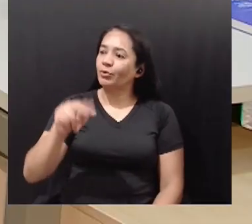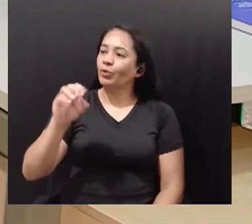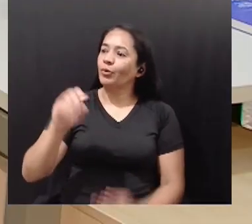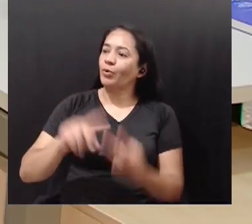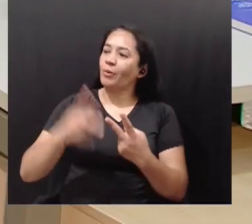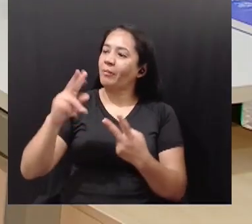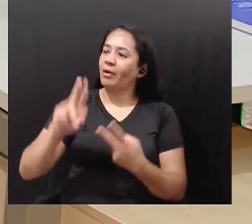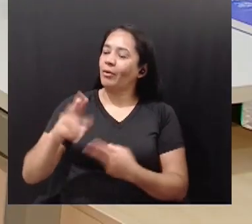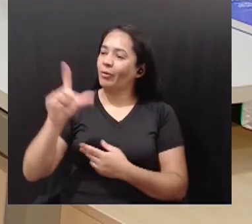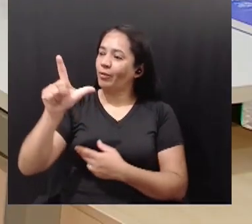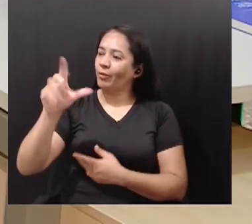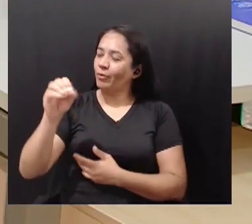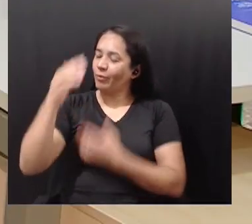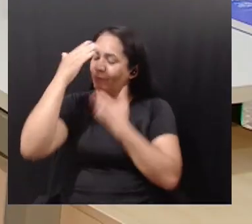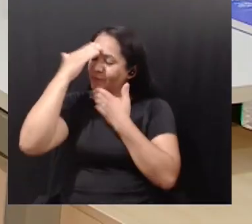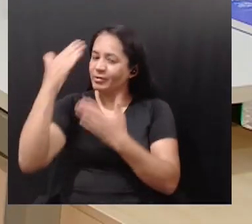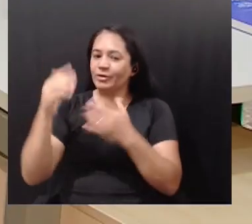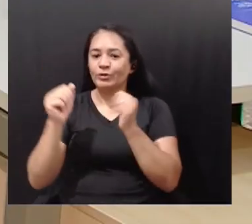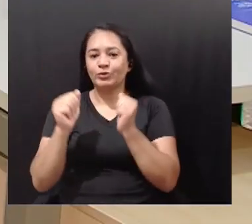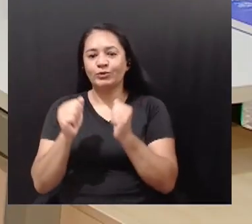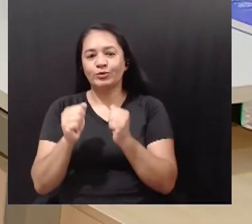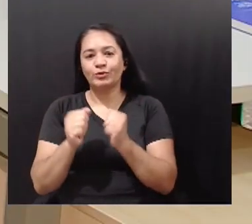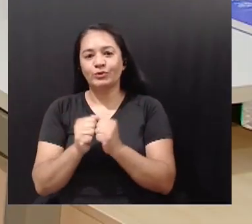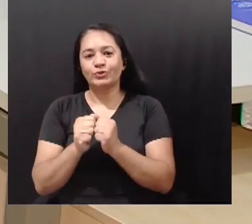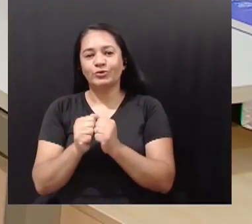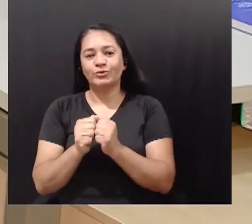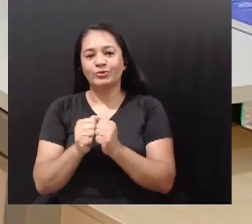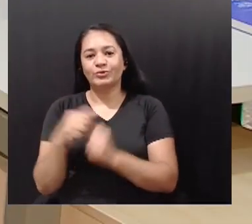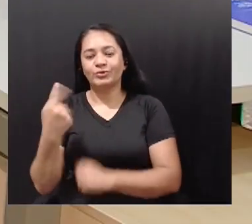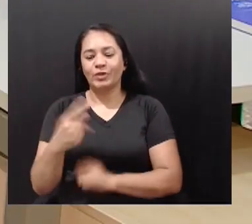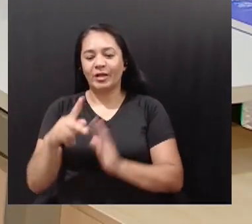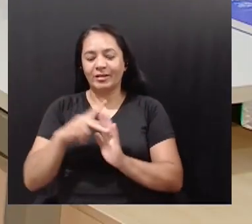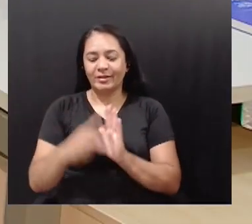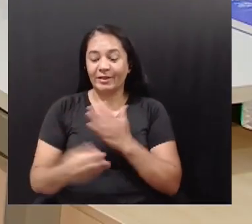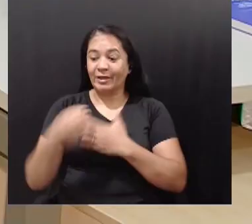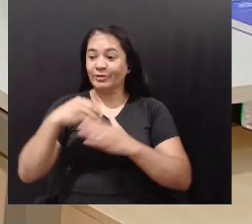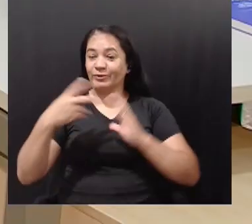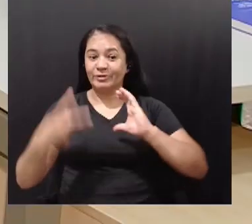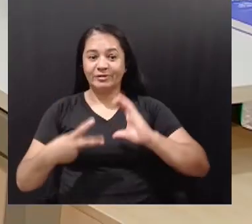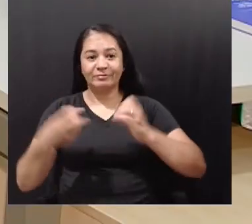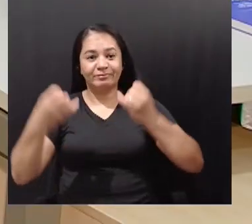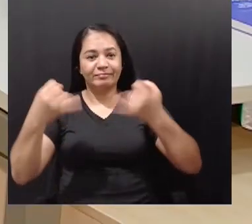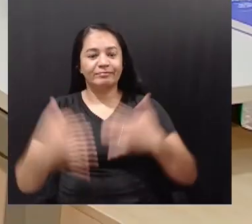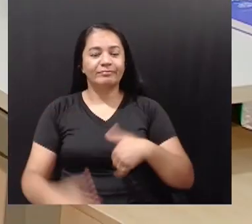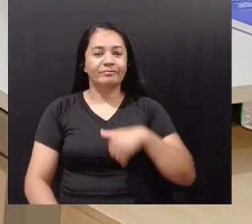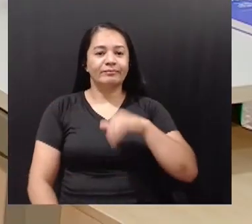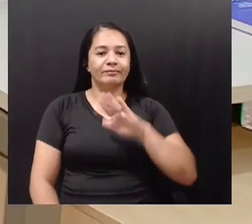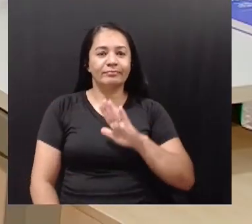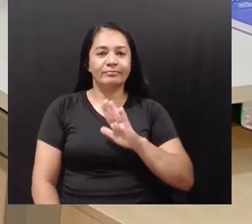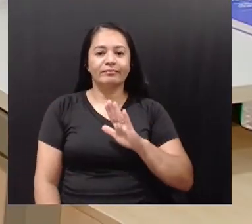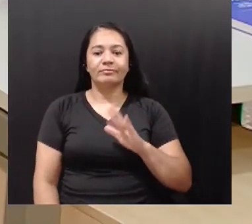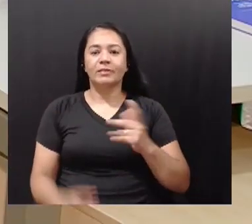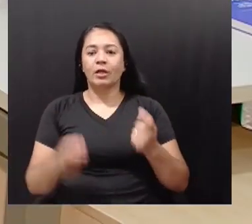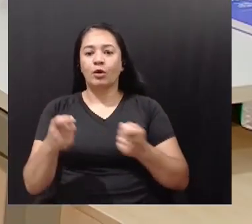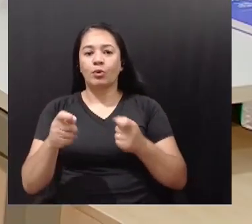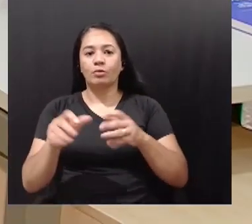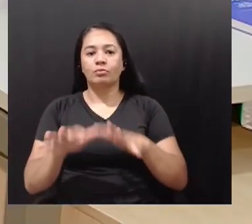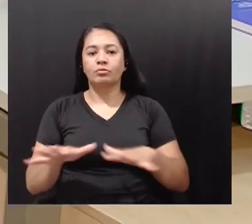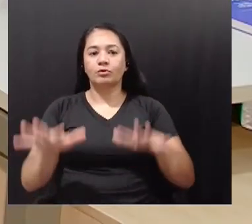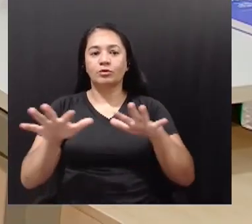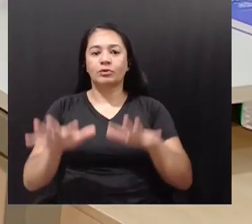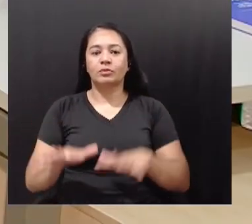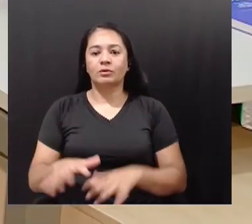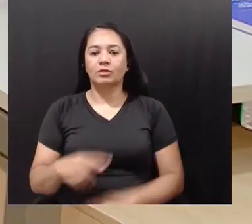de vocês de poderem ter vindo aqui no Por Dentro da Câmara, contar um pouco mais sobre a Controladoria Geral, né? Para a gente